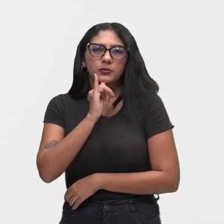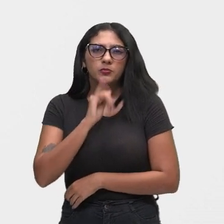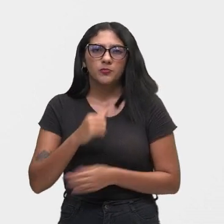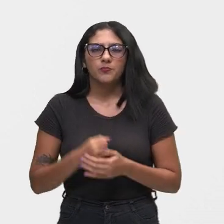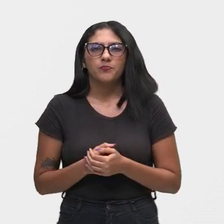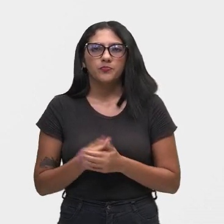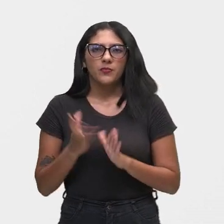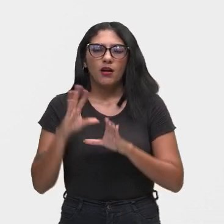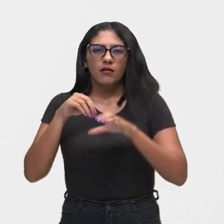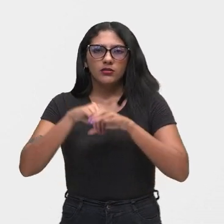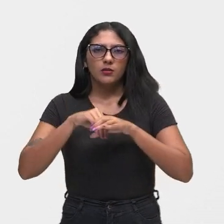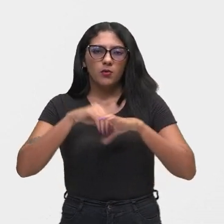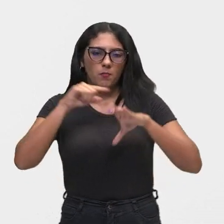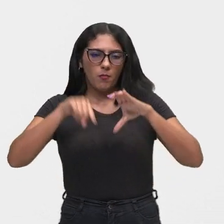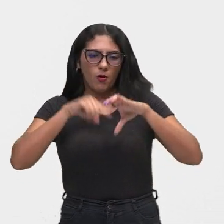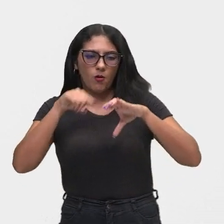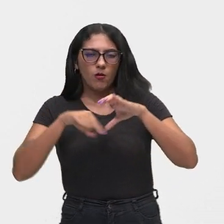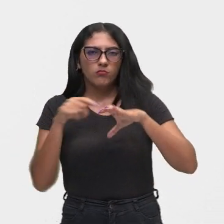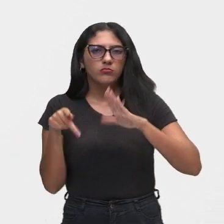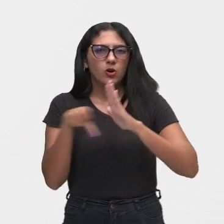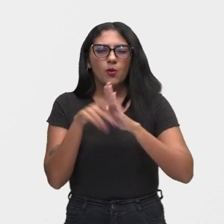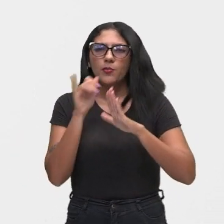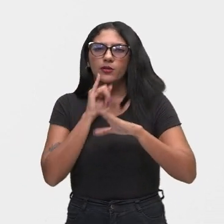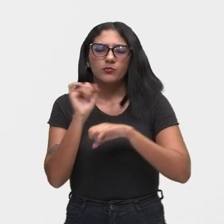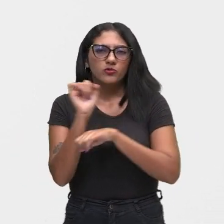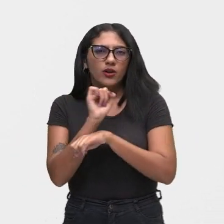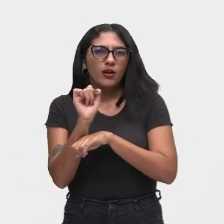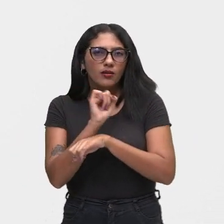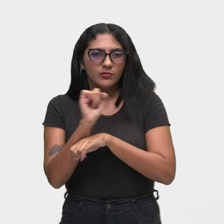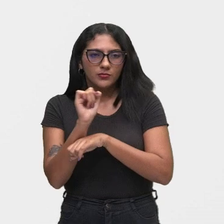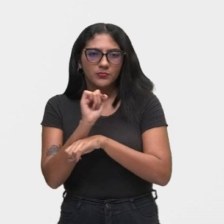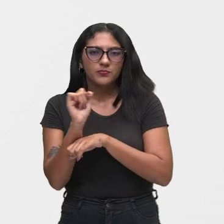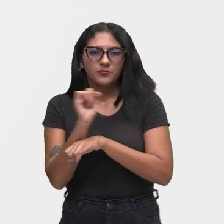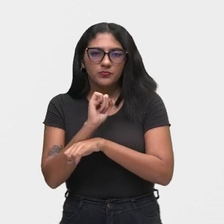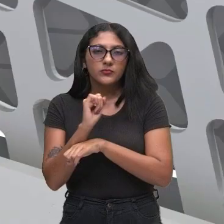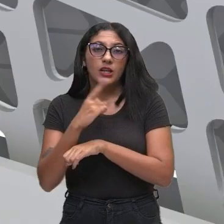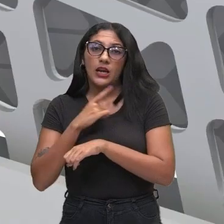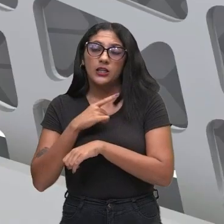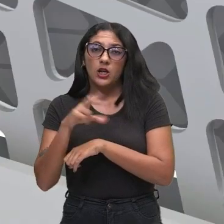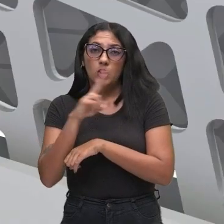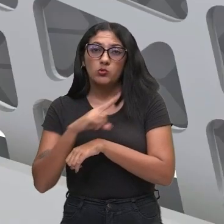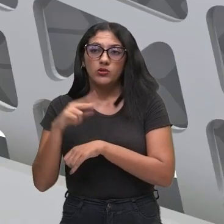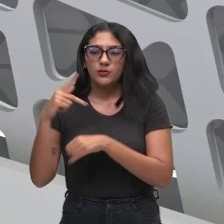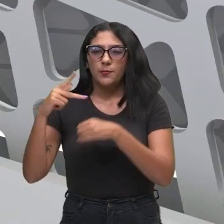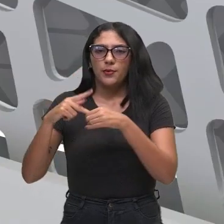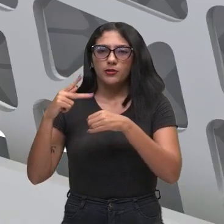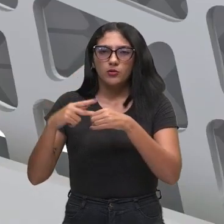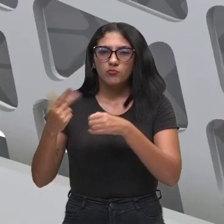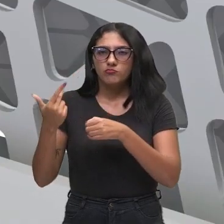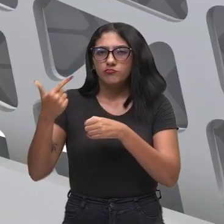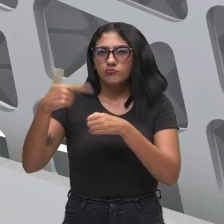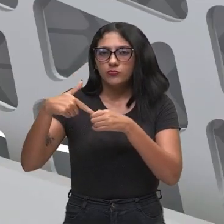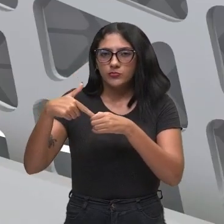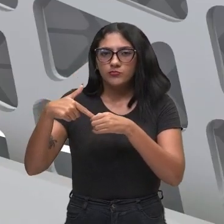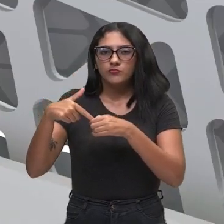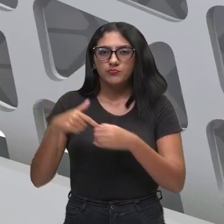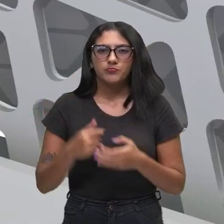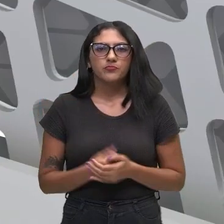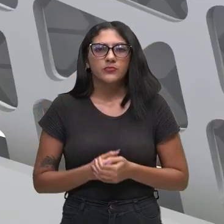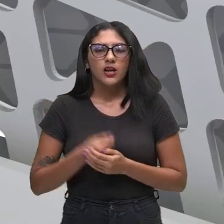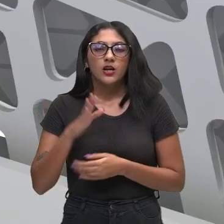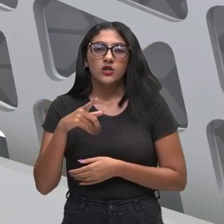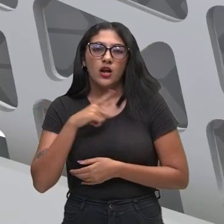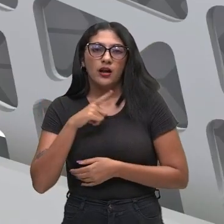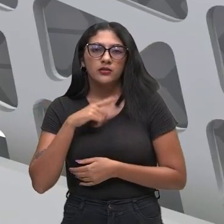motores a combustão, tá? Então, esses motores a combustão ali, eles, como o próprio nome diz, já